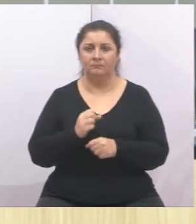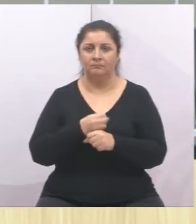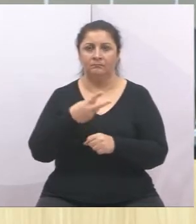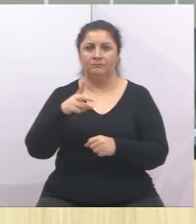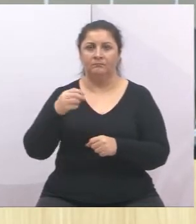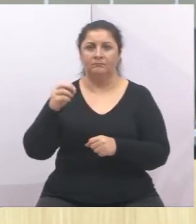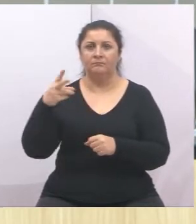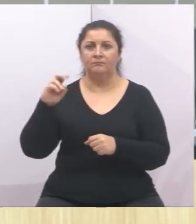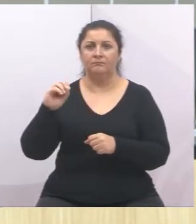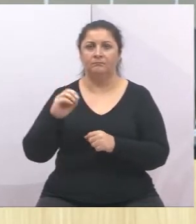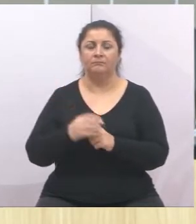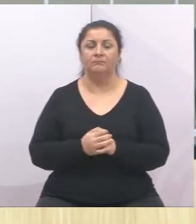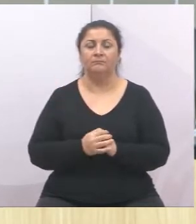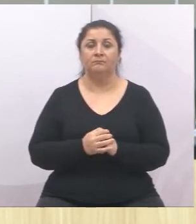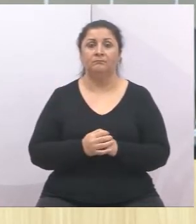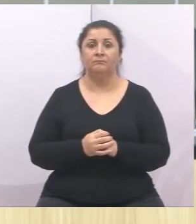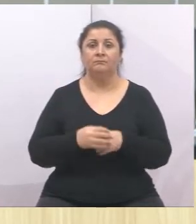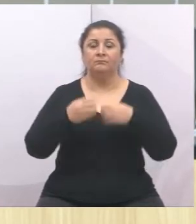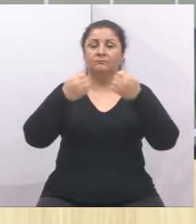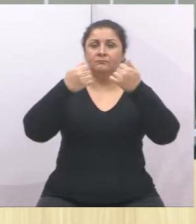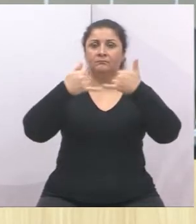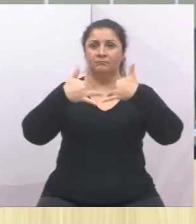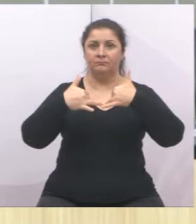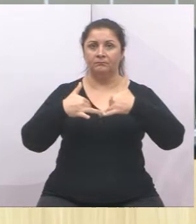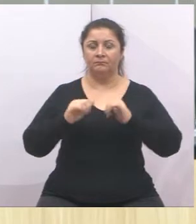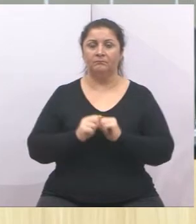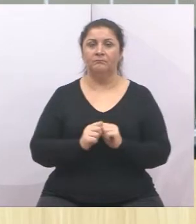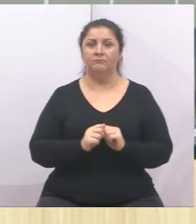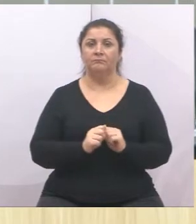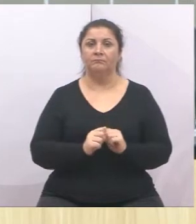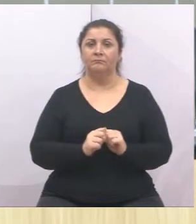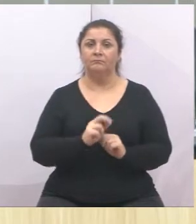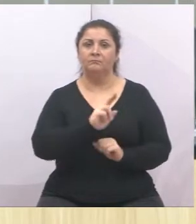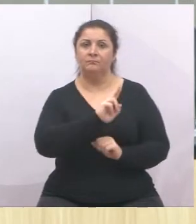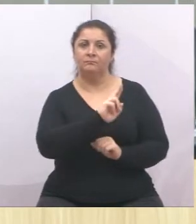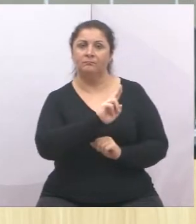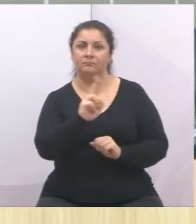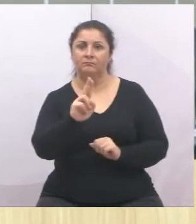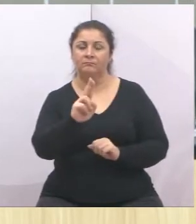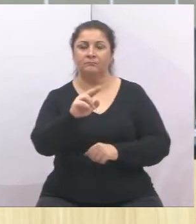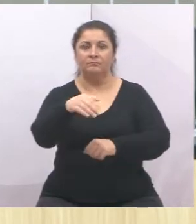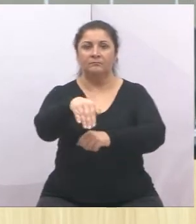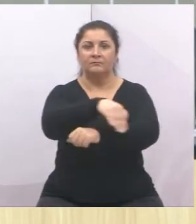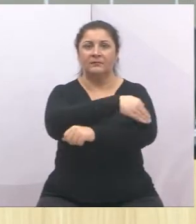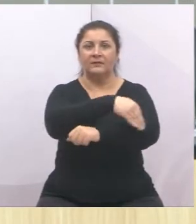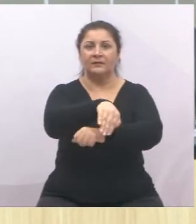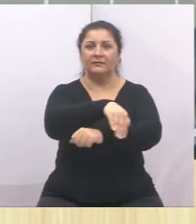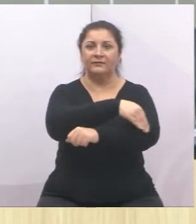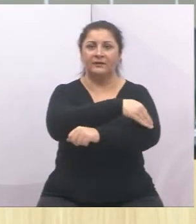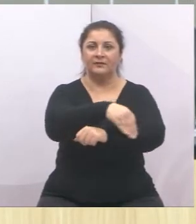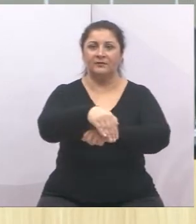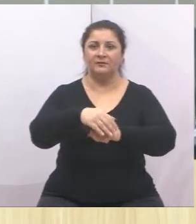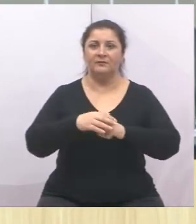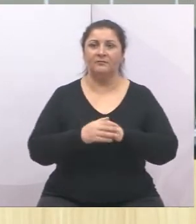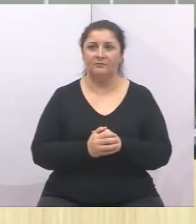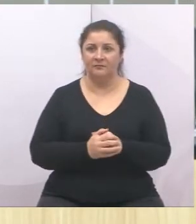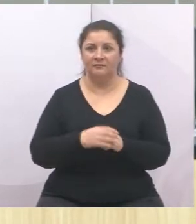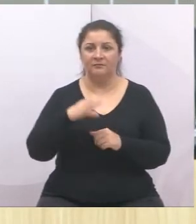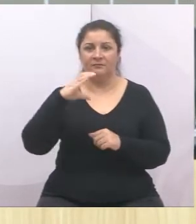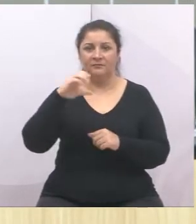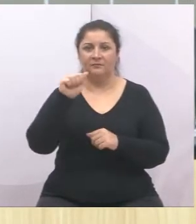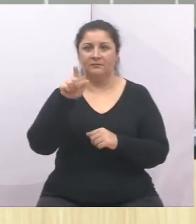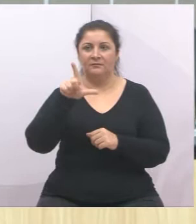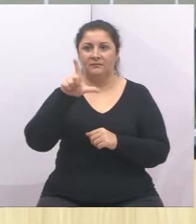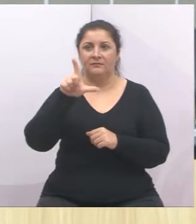13/2020. Dispõe sobre a denominação da Rua Dr. Carlos